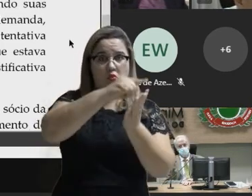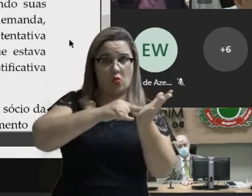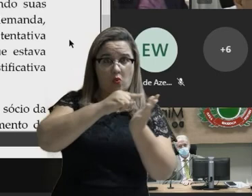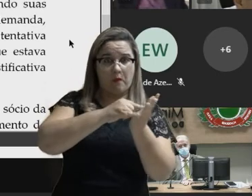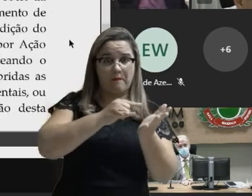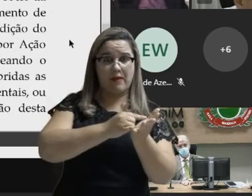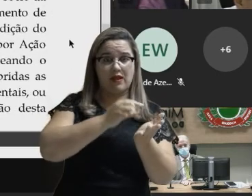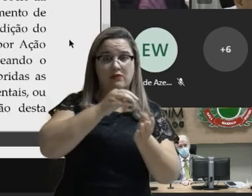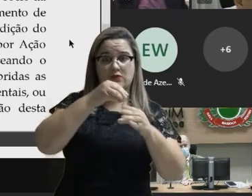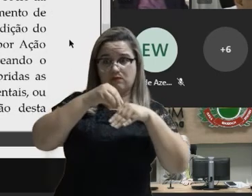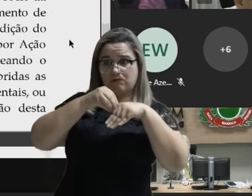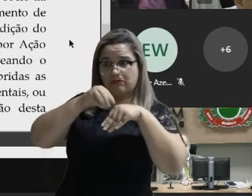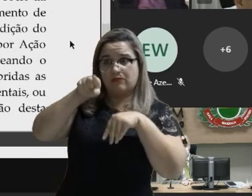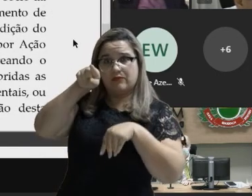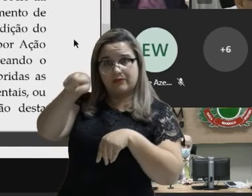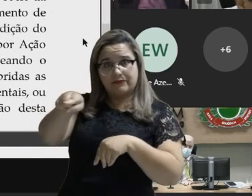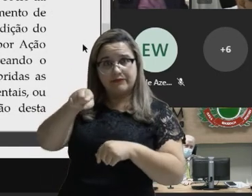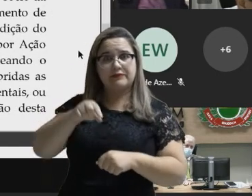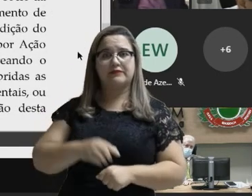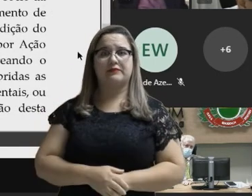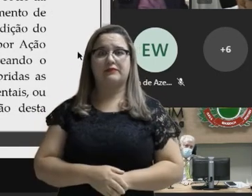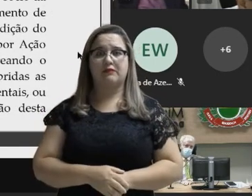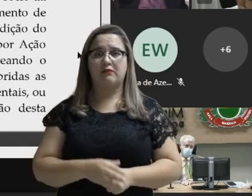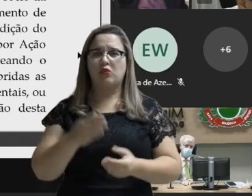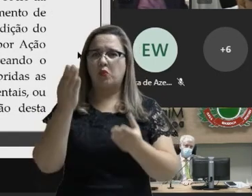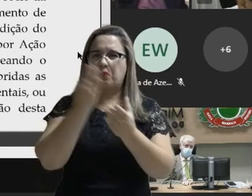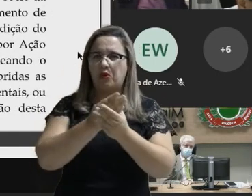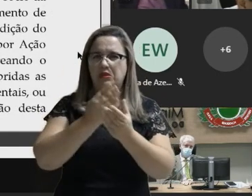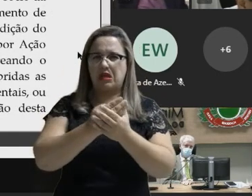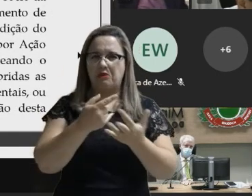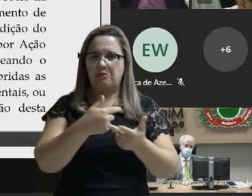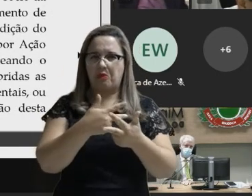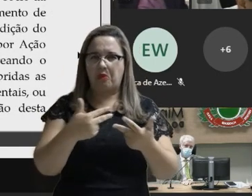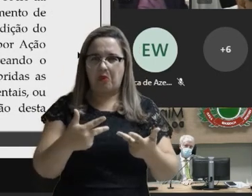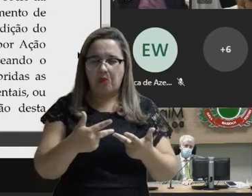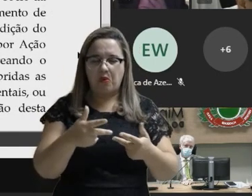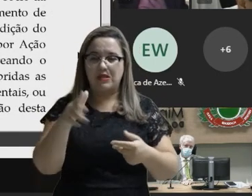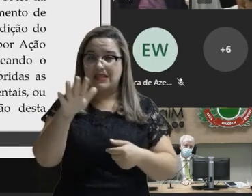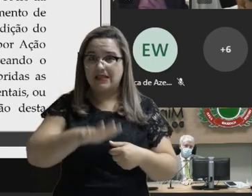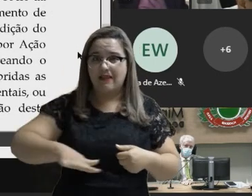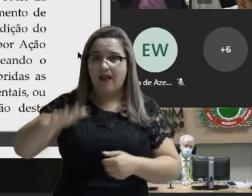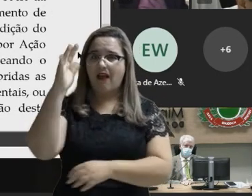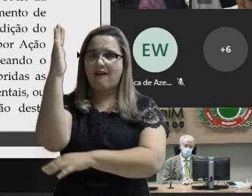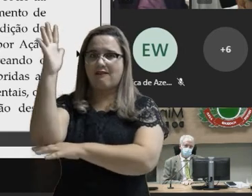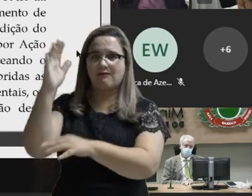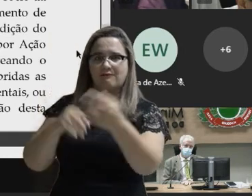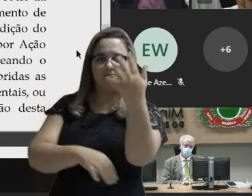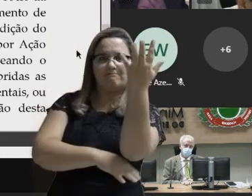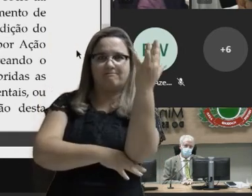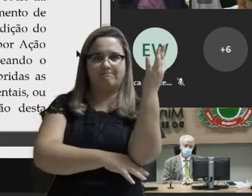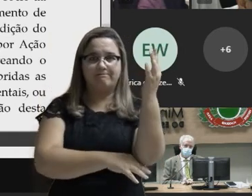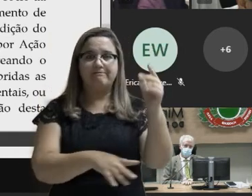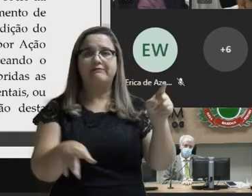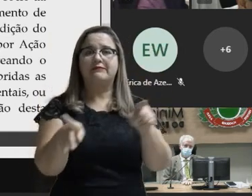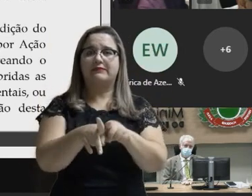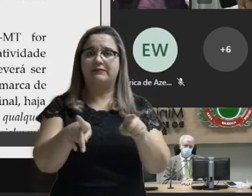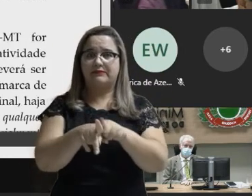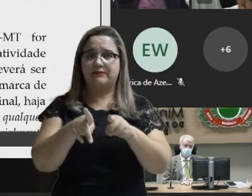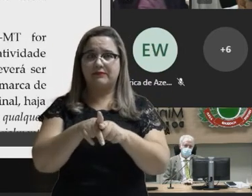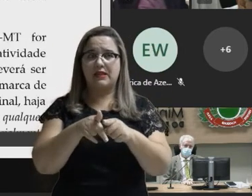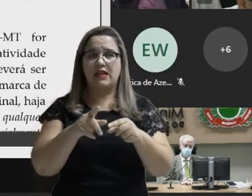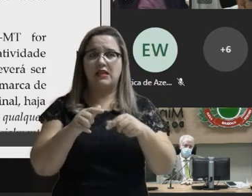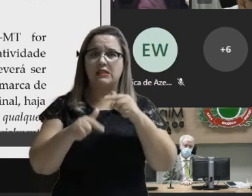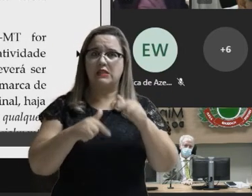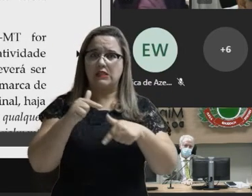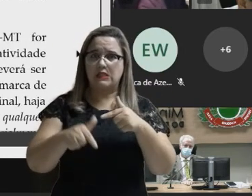novas informações a respeito dos processos de licenciamento ambiental da representada, bem como para efetuar